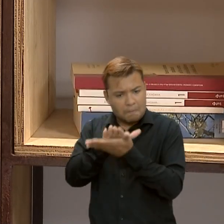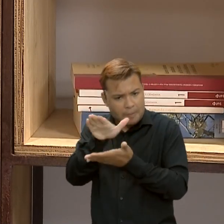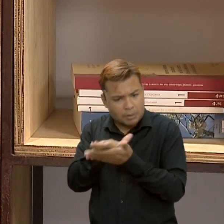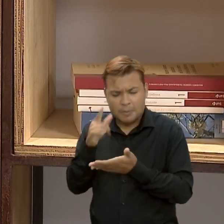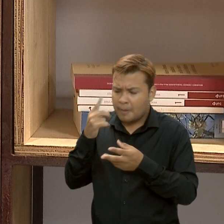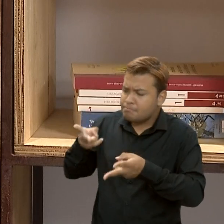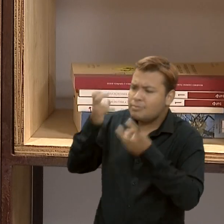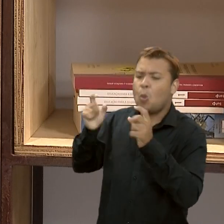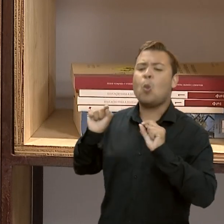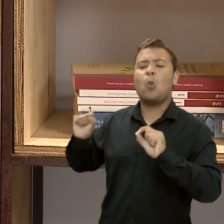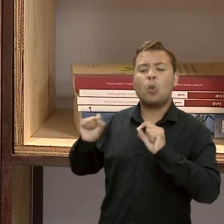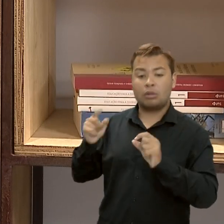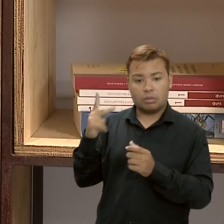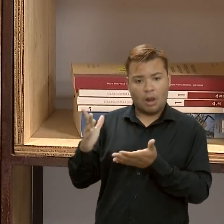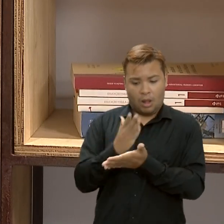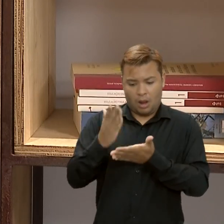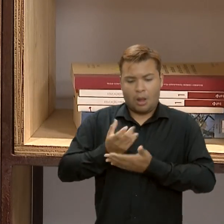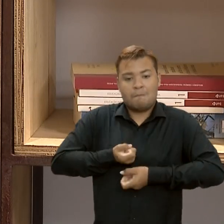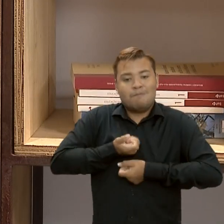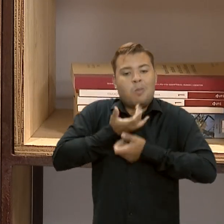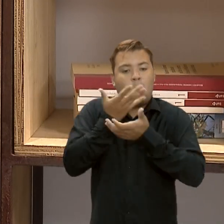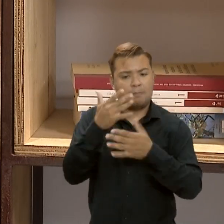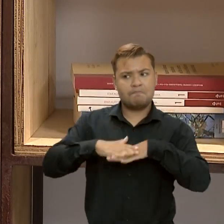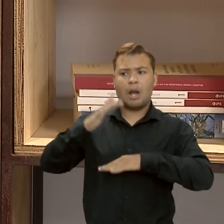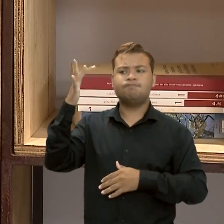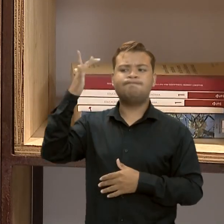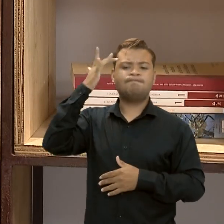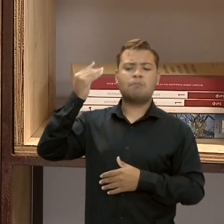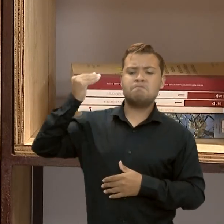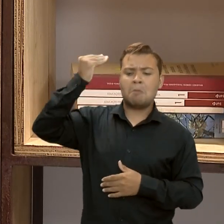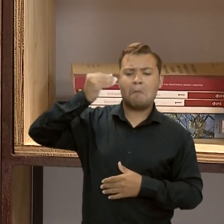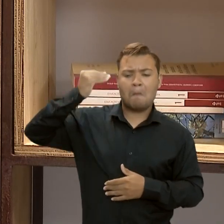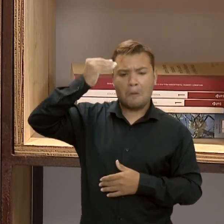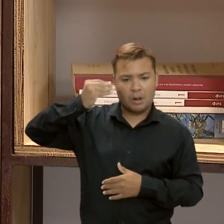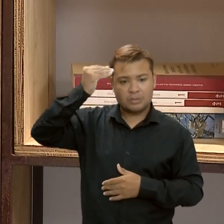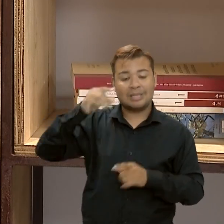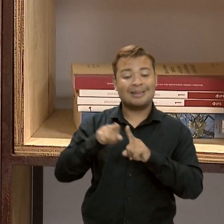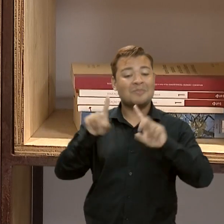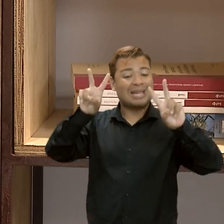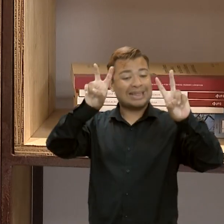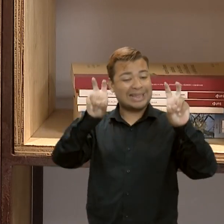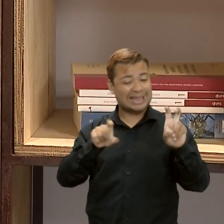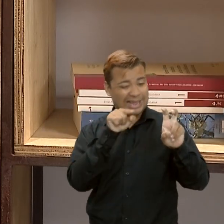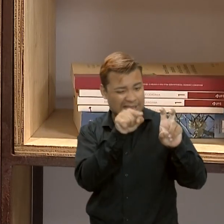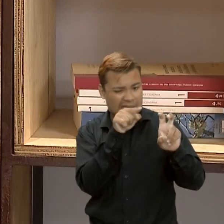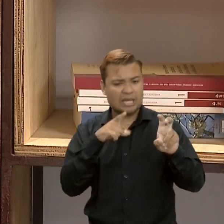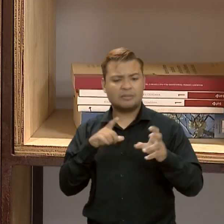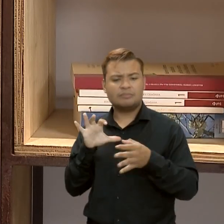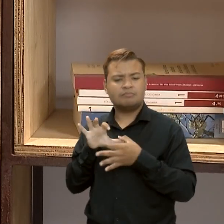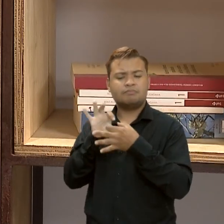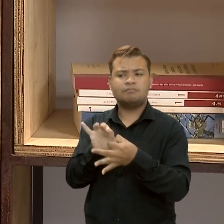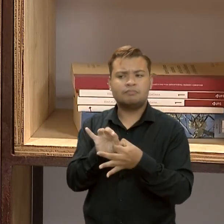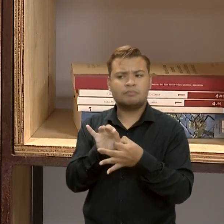um amadurecimento e a temática, assim, ela passa a ser muito sobre esse